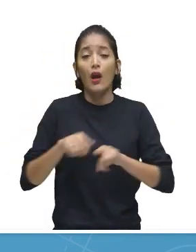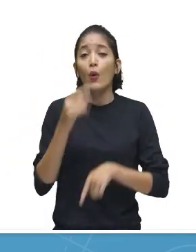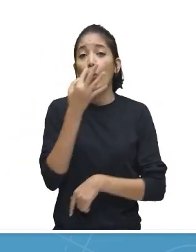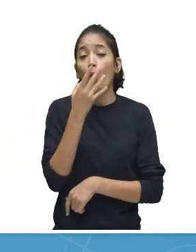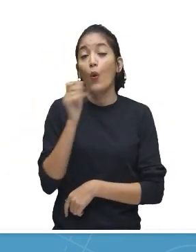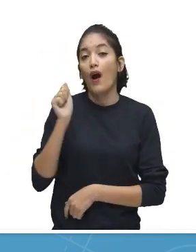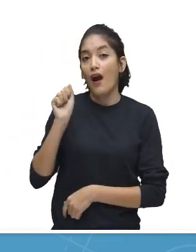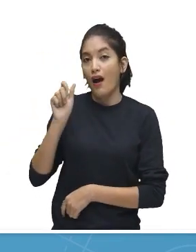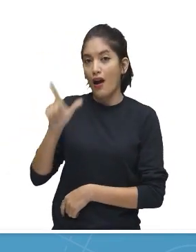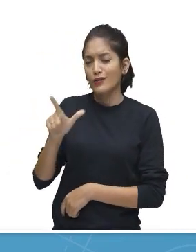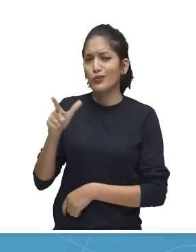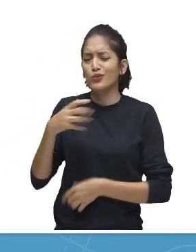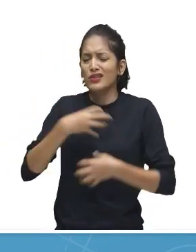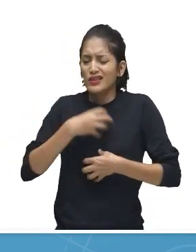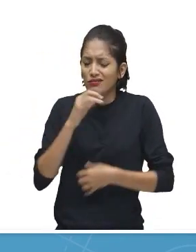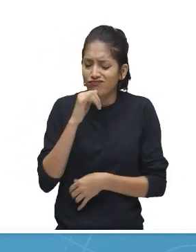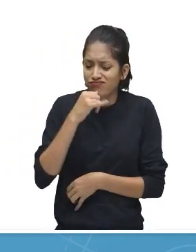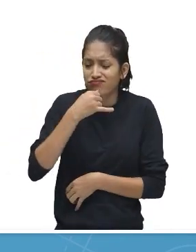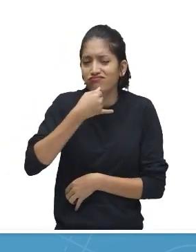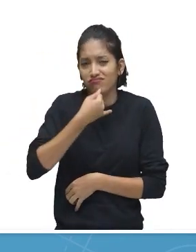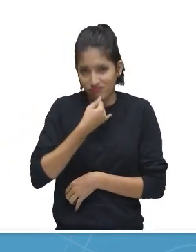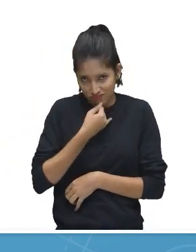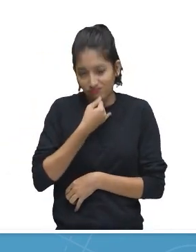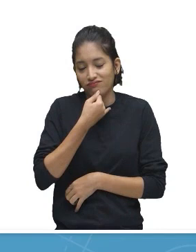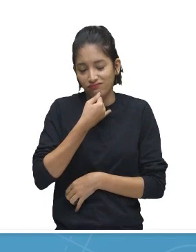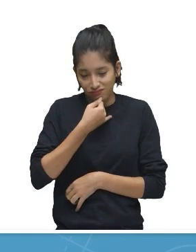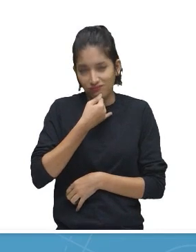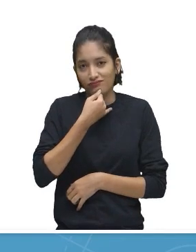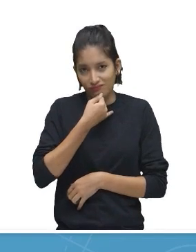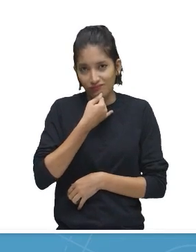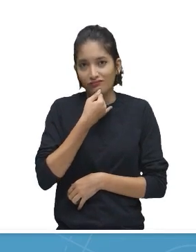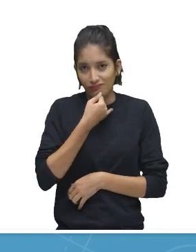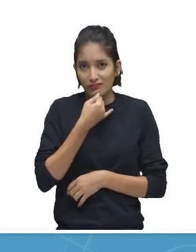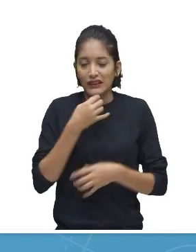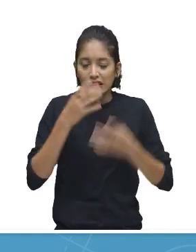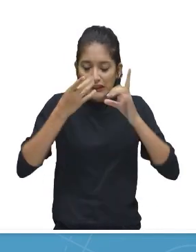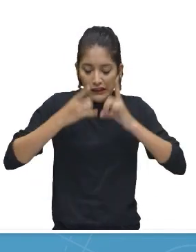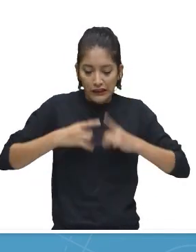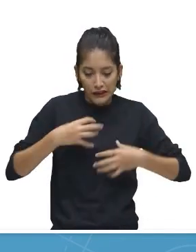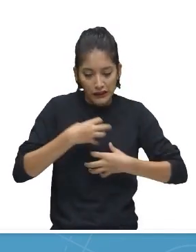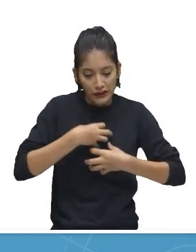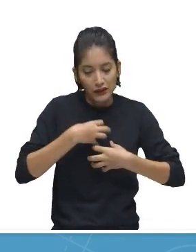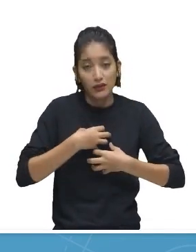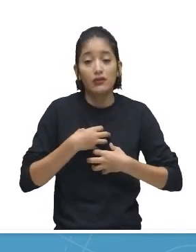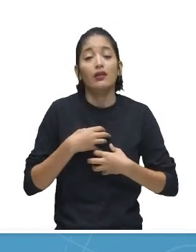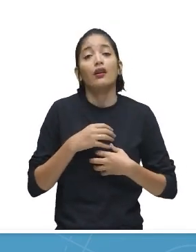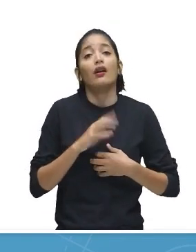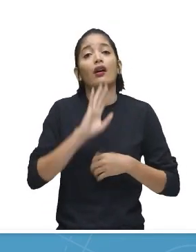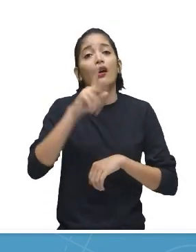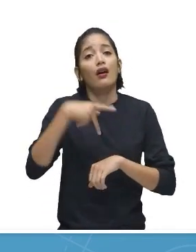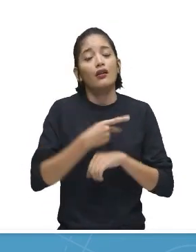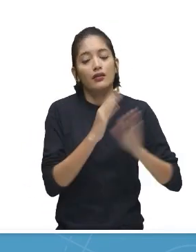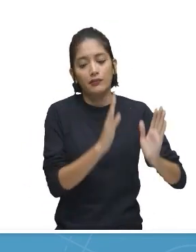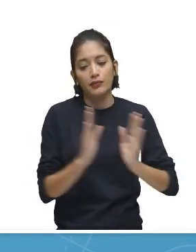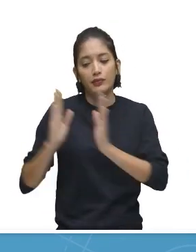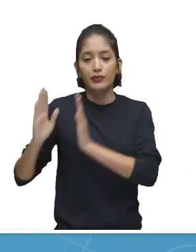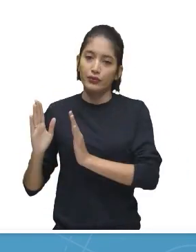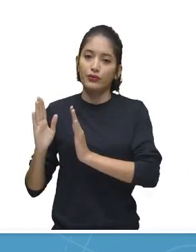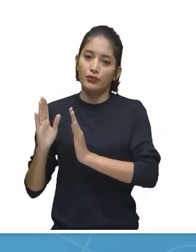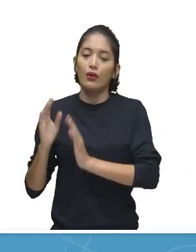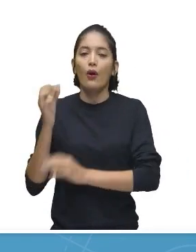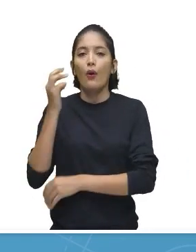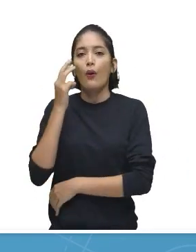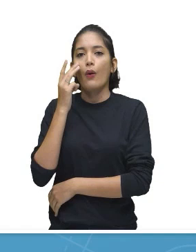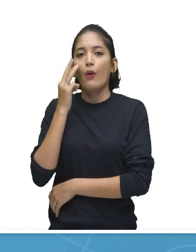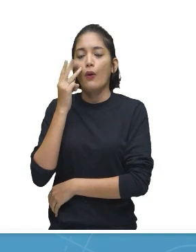Uma forma melancólica que causa tristeza, a depressão. E a fase rosa, que ele